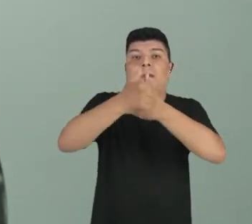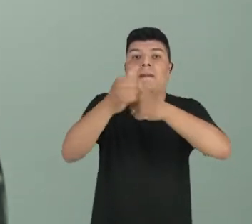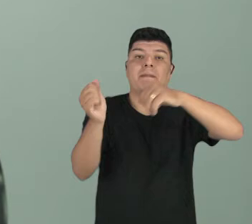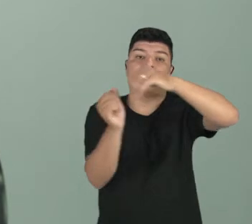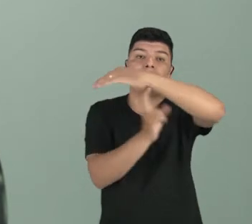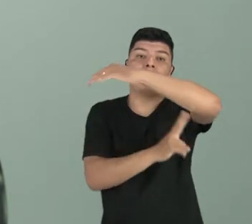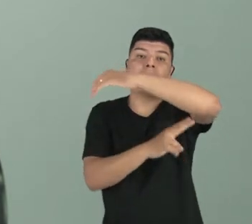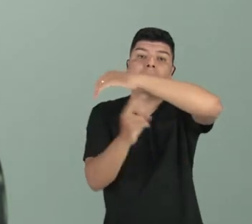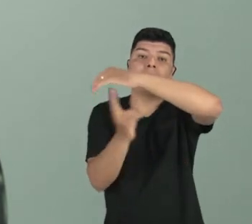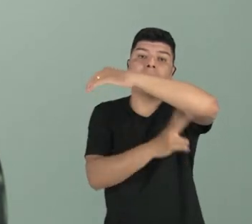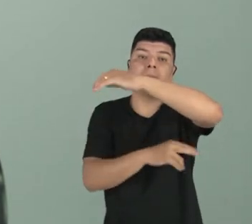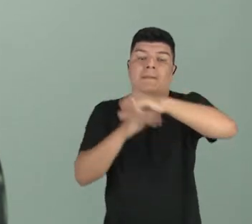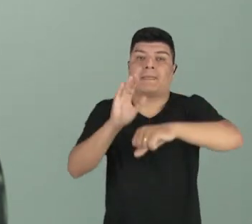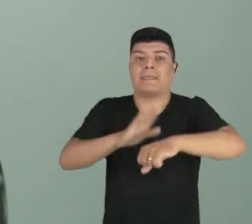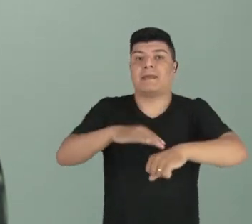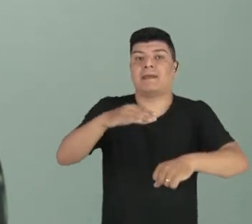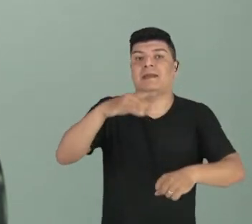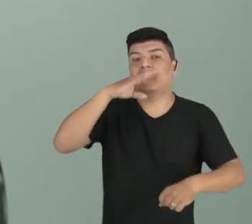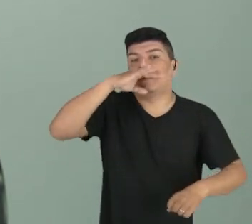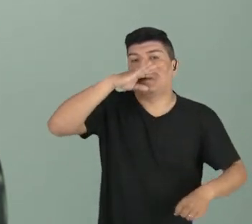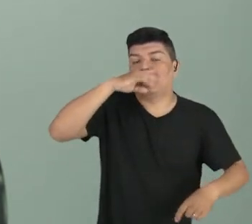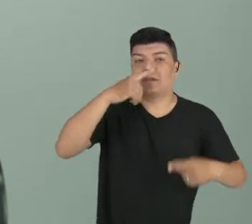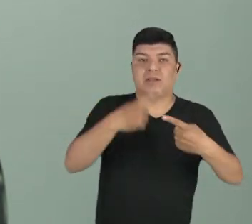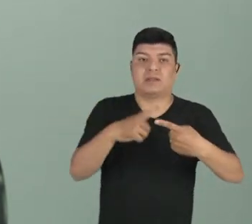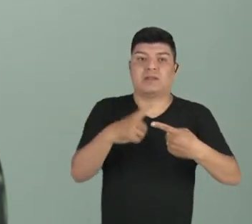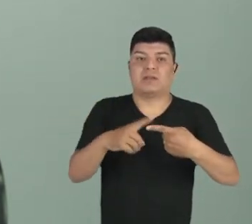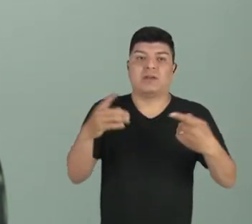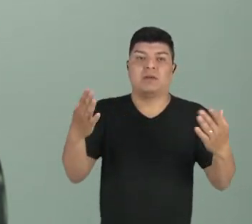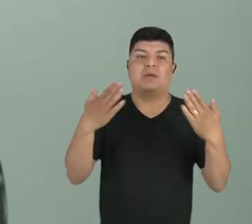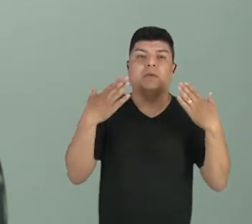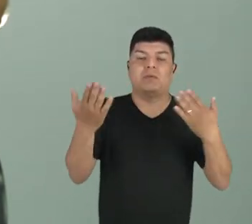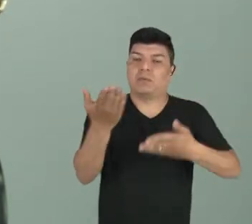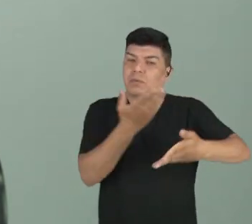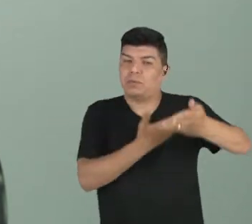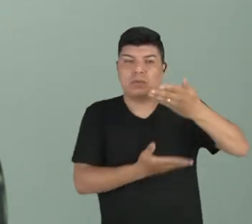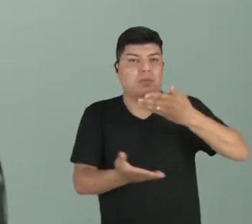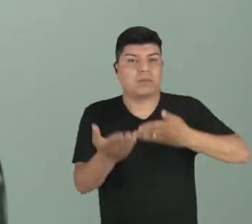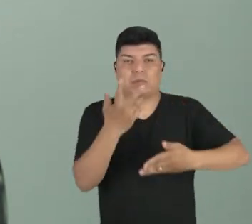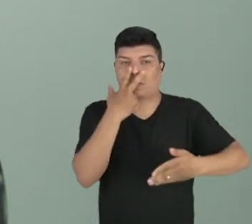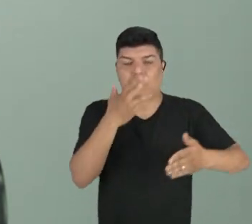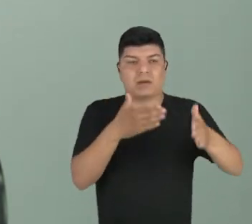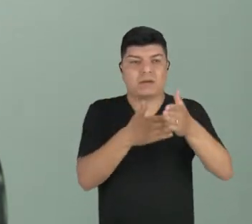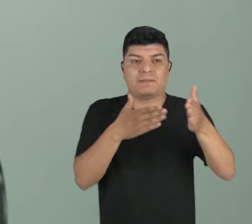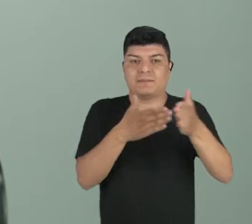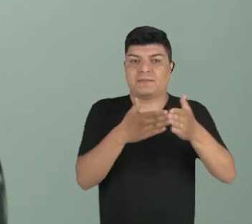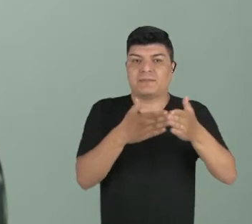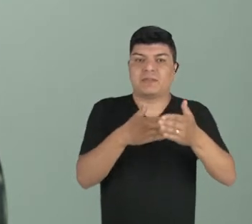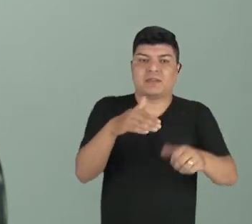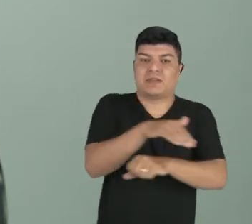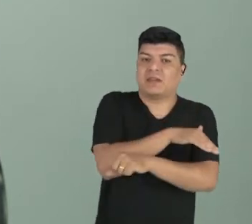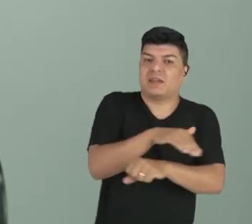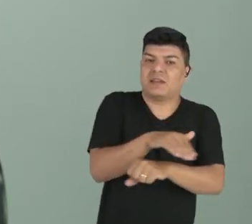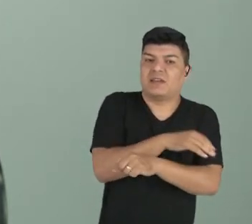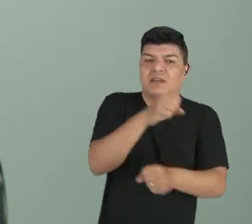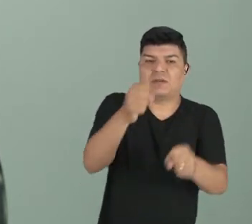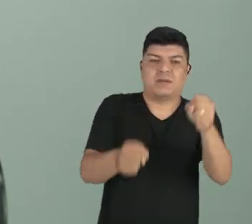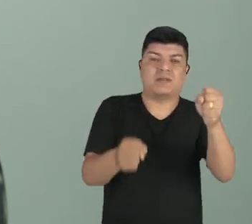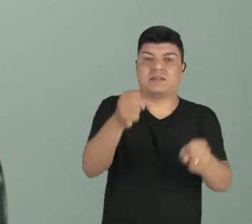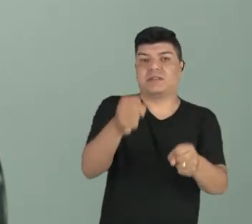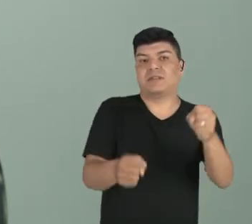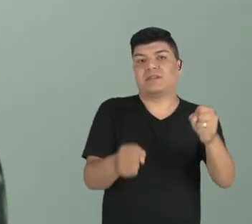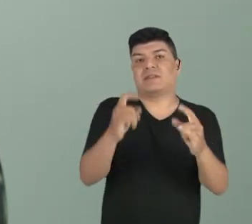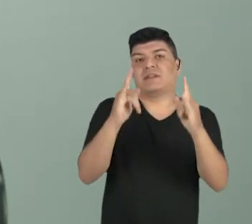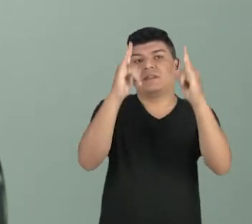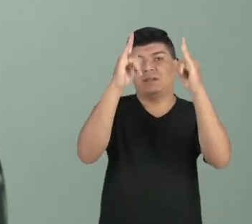perceber o quê? Que é mais quente, porque ali o calor não consegue circular, então fica retido, porque tem asfalto, prédios, carros